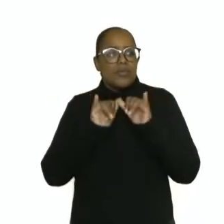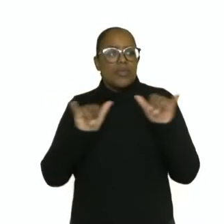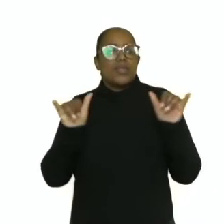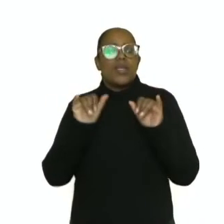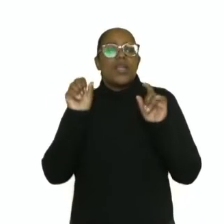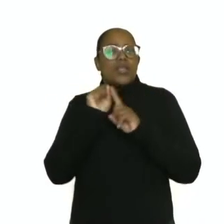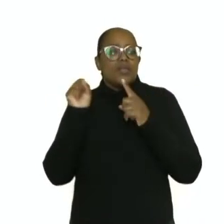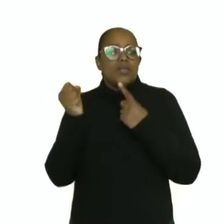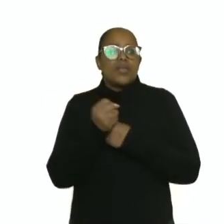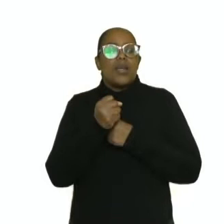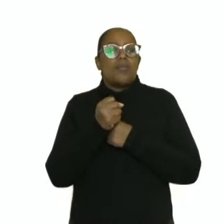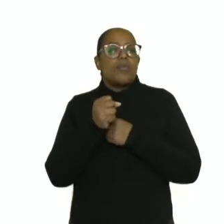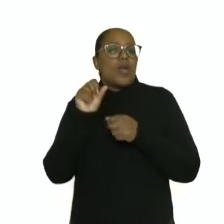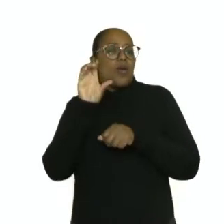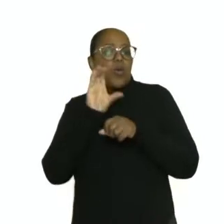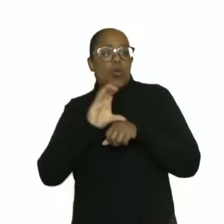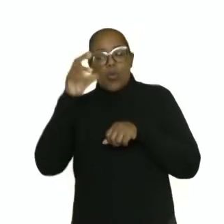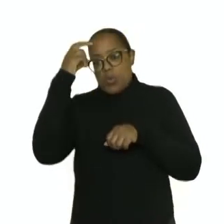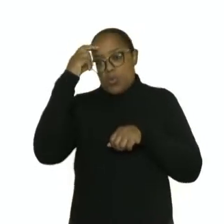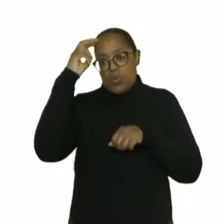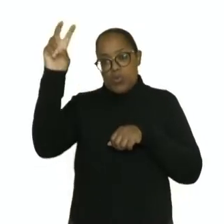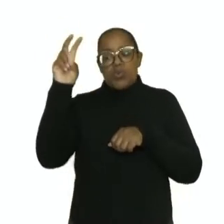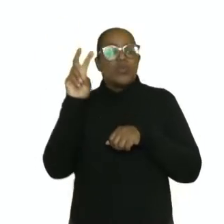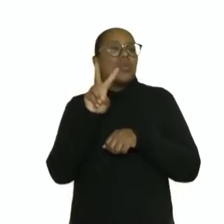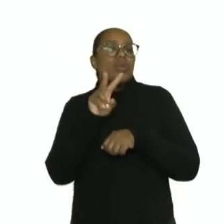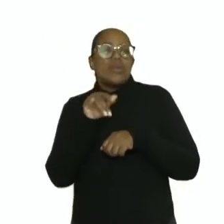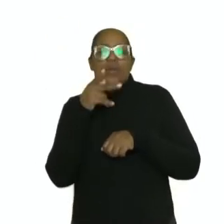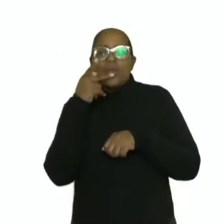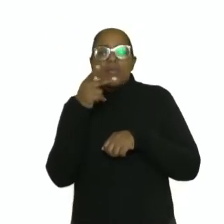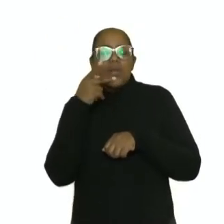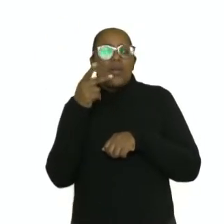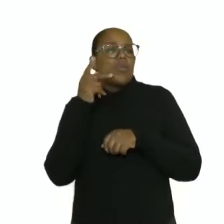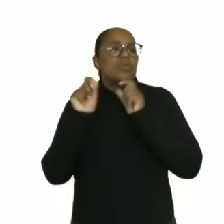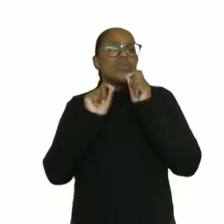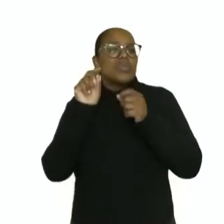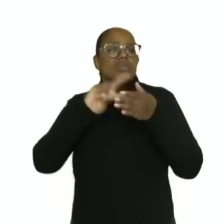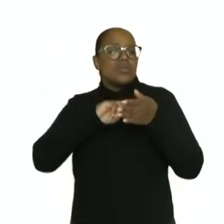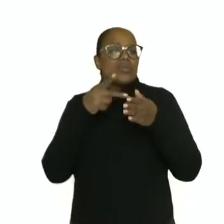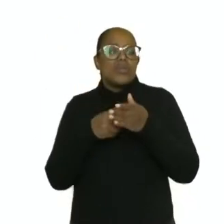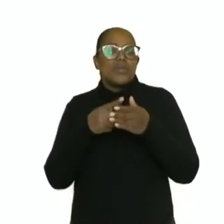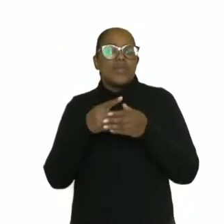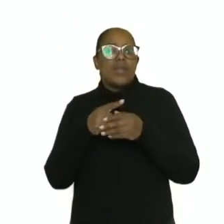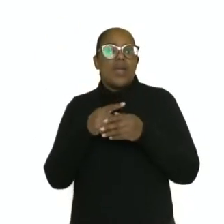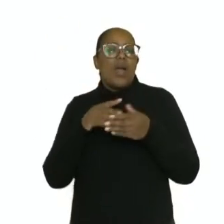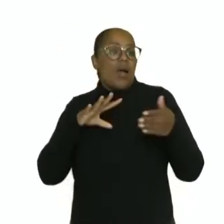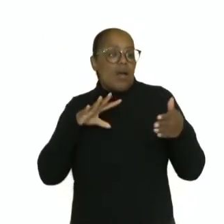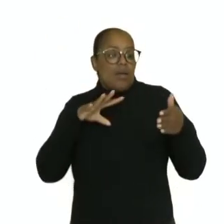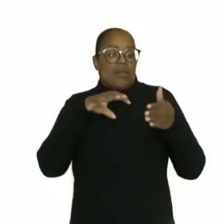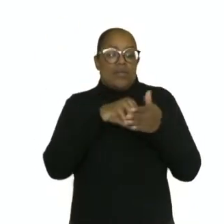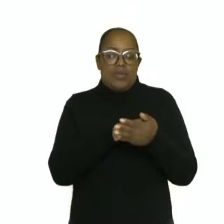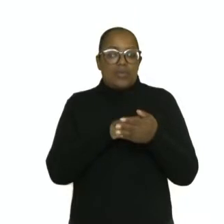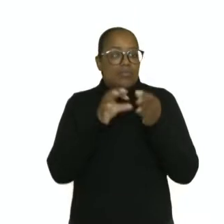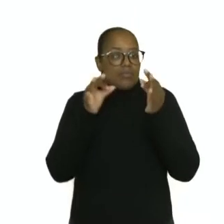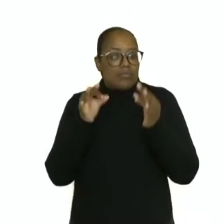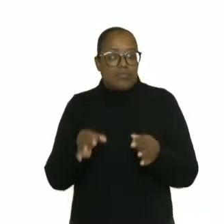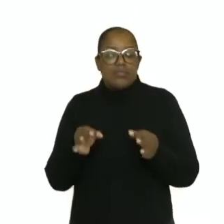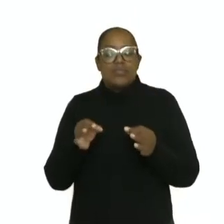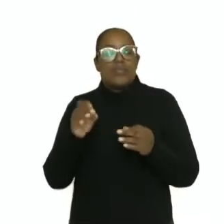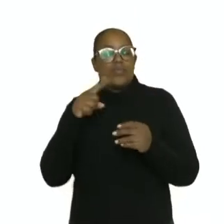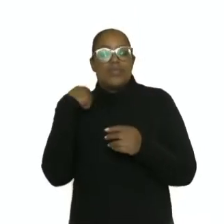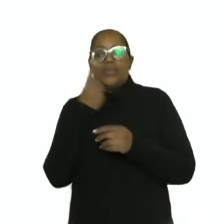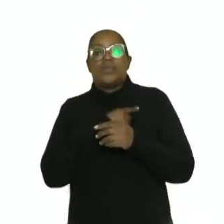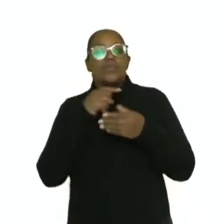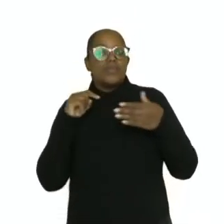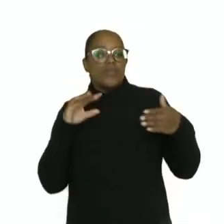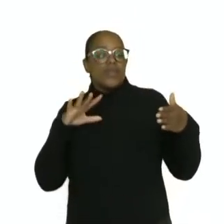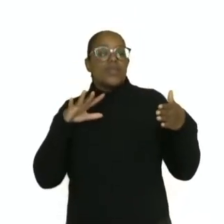termos culturais e históricos que vai determinar o que é ou não violento. Então, a nossa sociedade vai definir